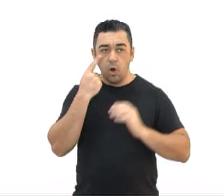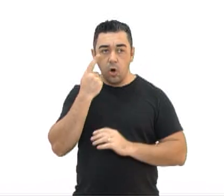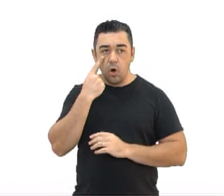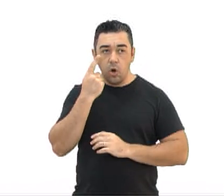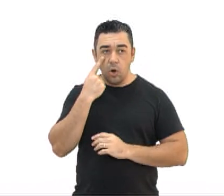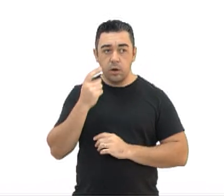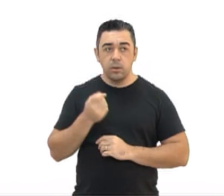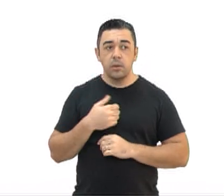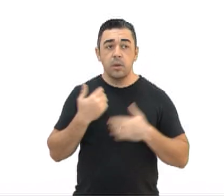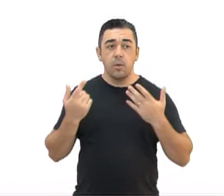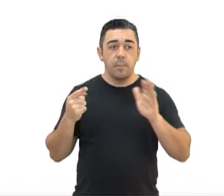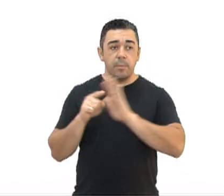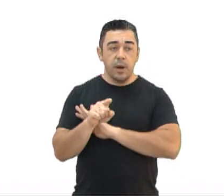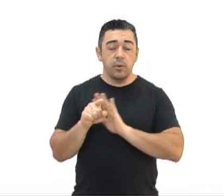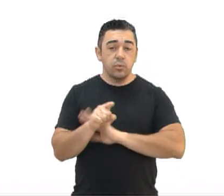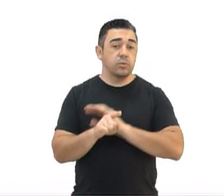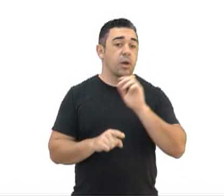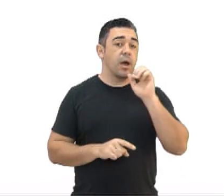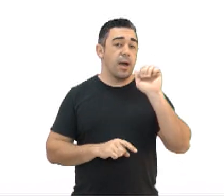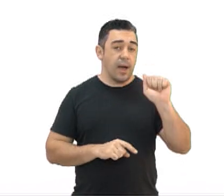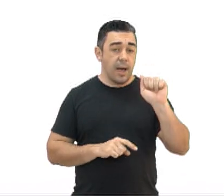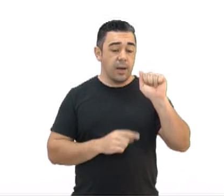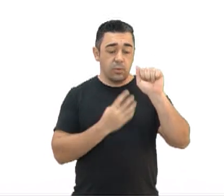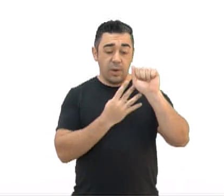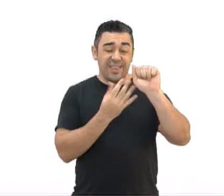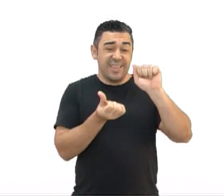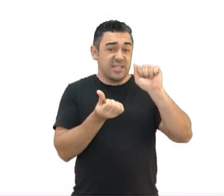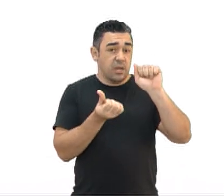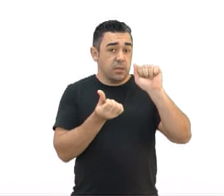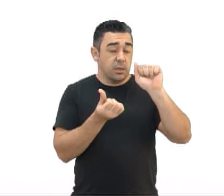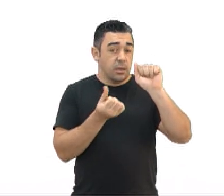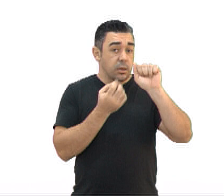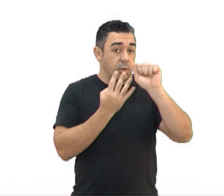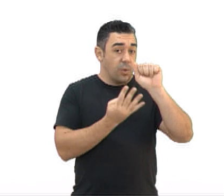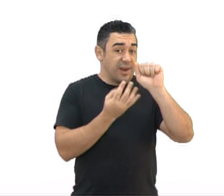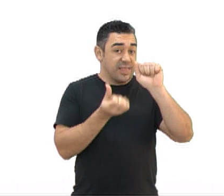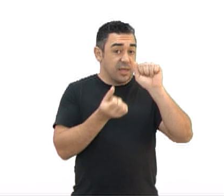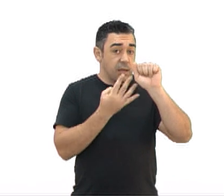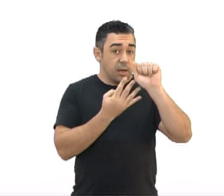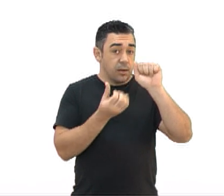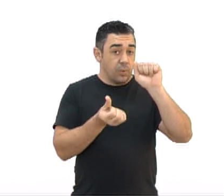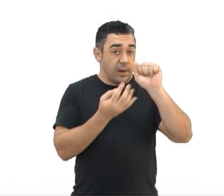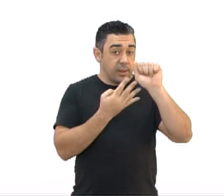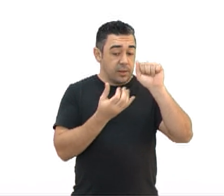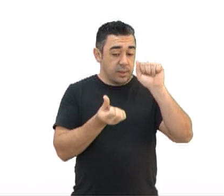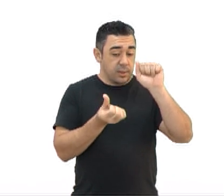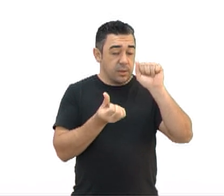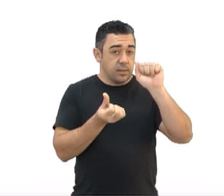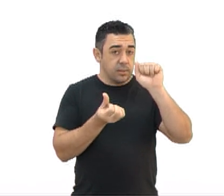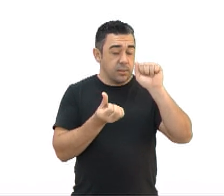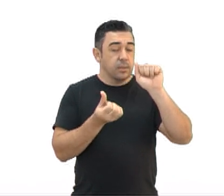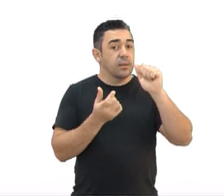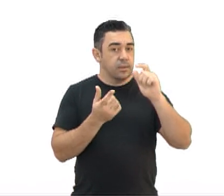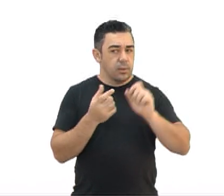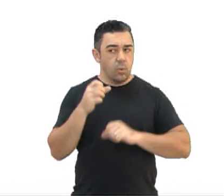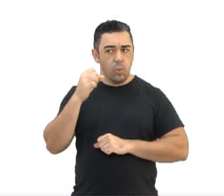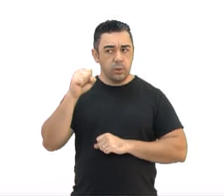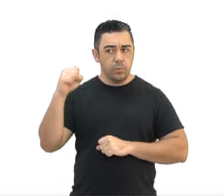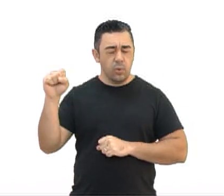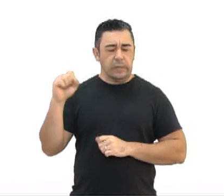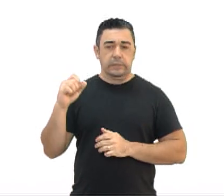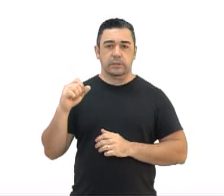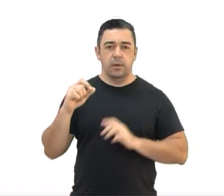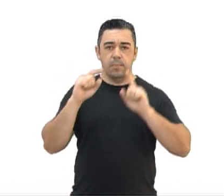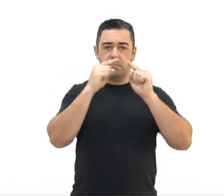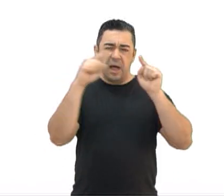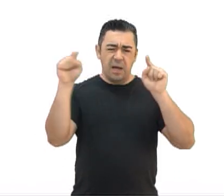lá. Qual é o elemento A46 da matriz A e J, 8 por 8? Nossa, 8 por 8, eu